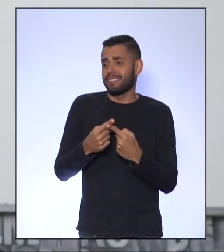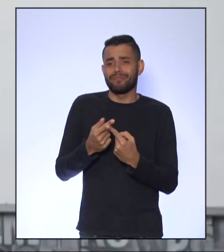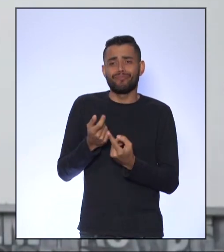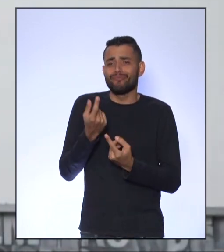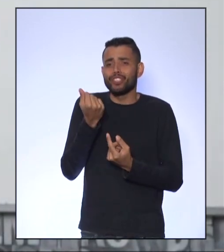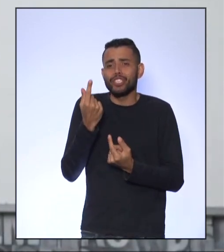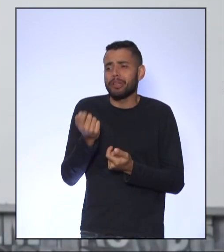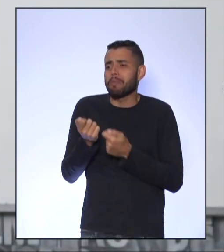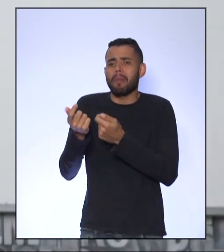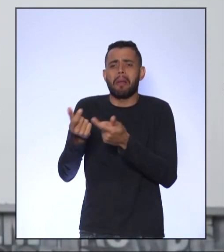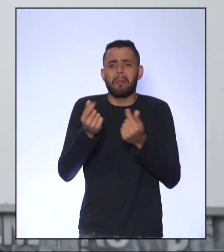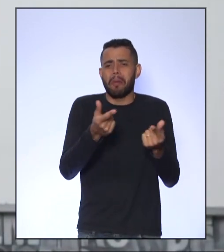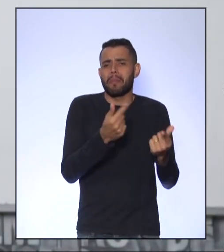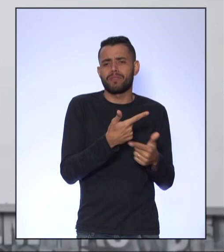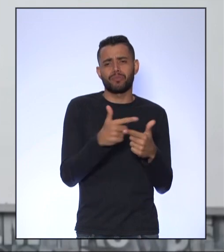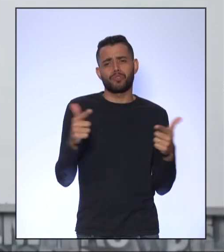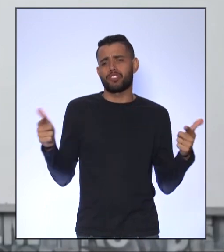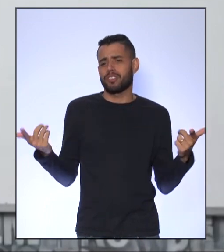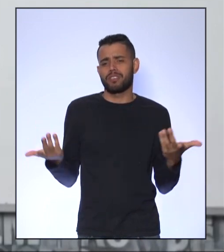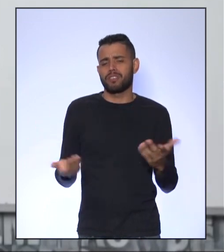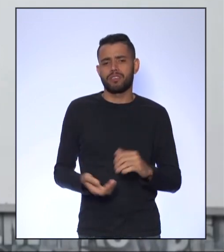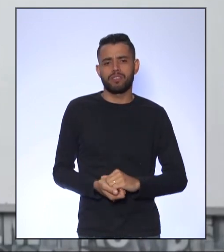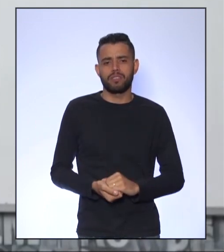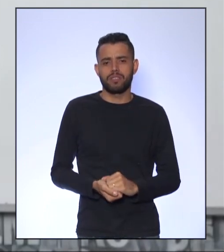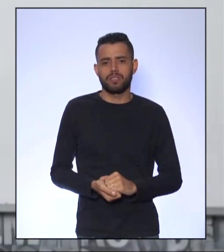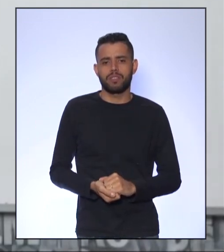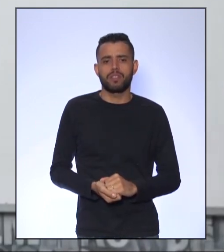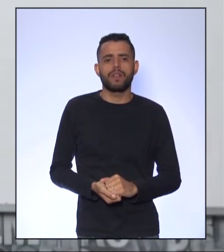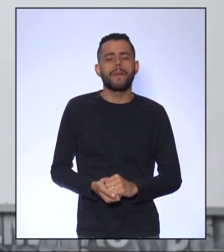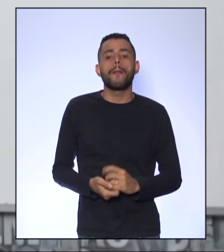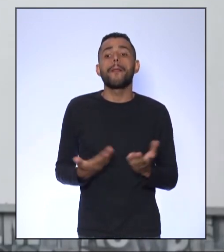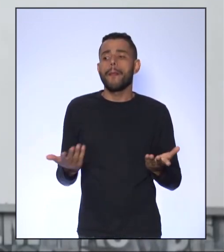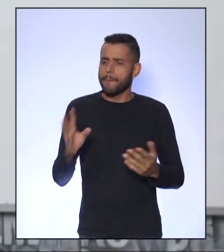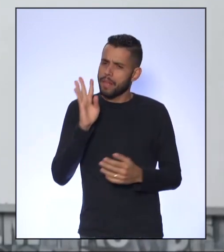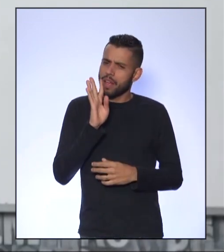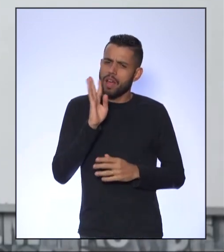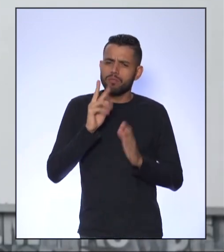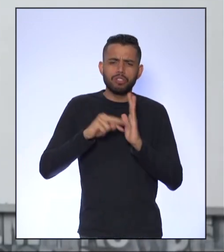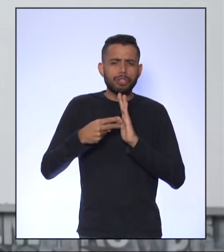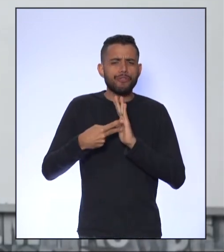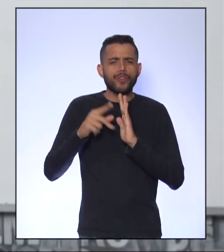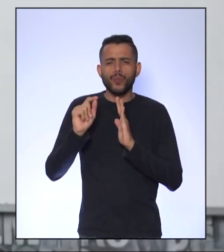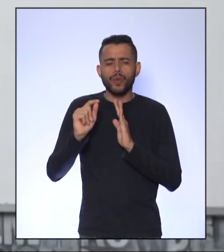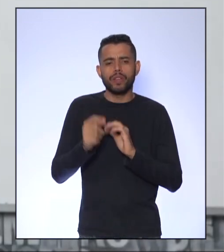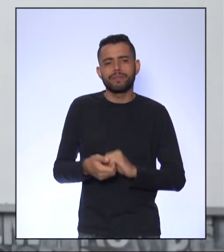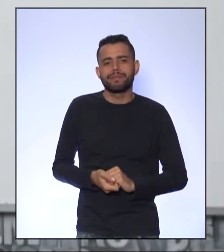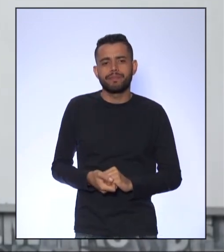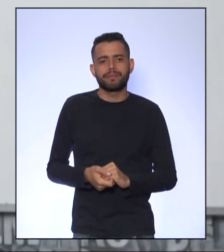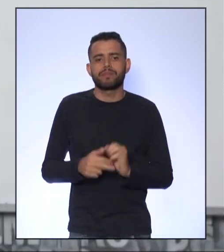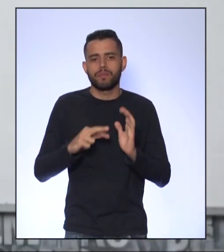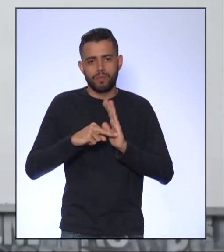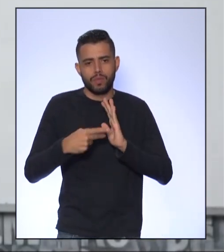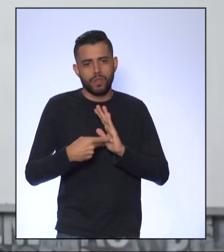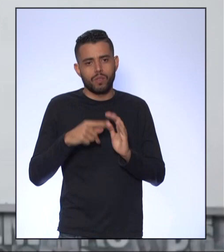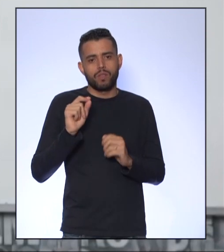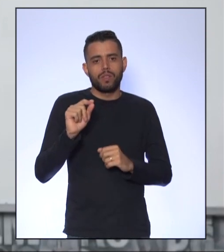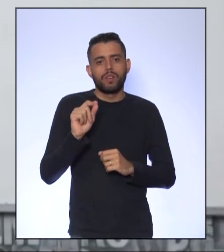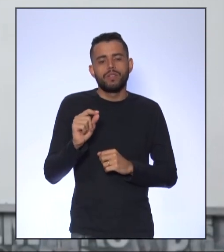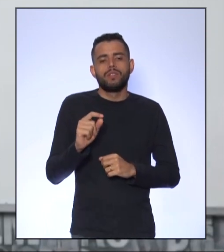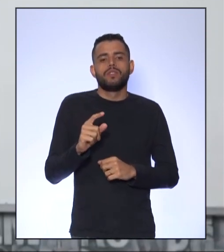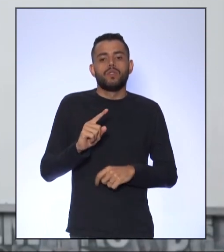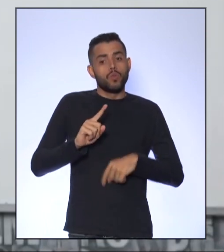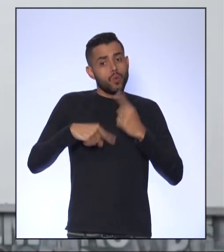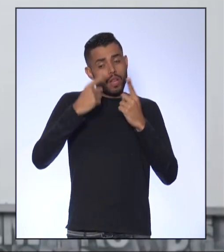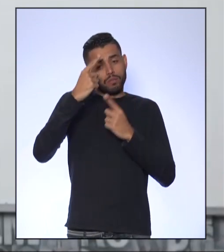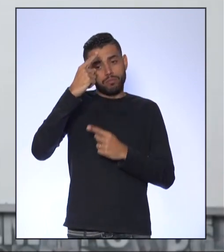dinheiro. Ah, legal, professor. E o que isso significa? Significa, basicamente, que o